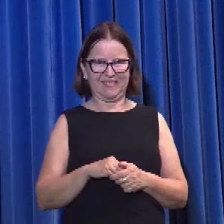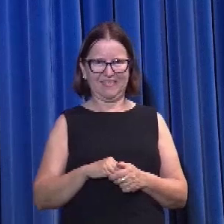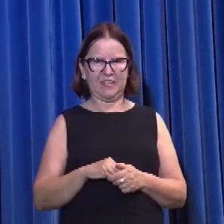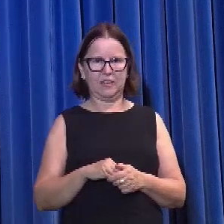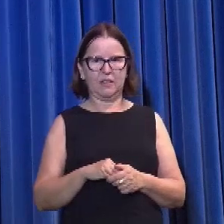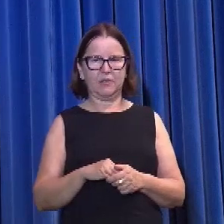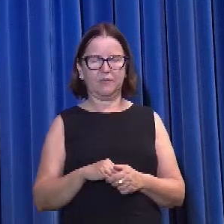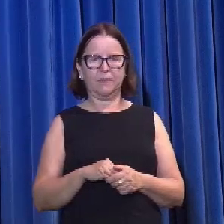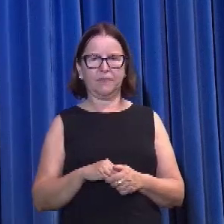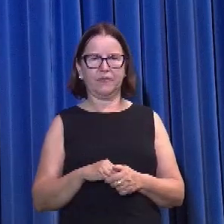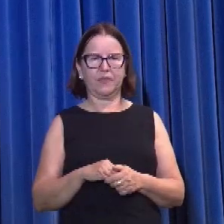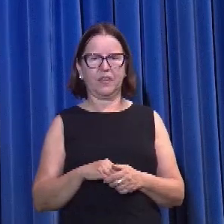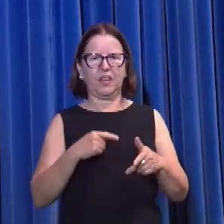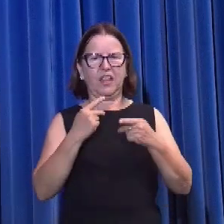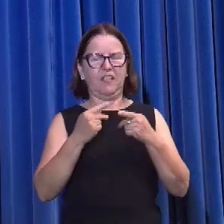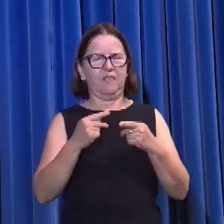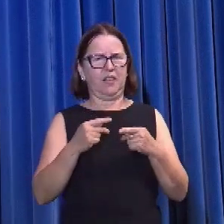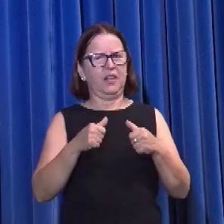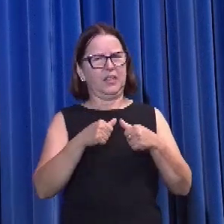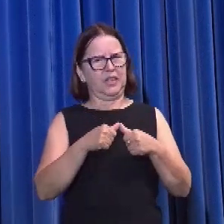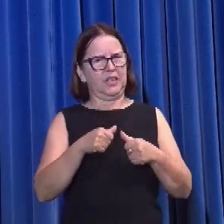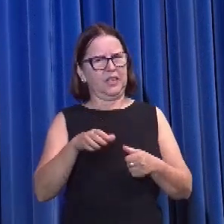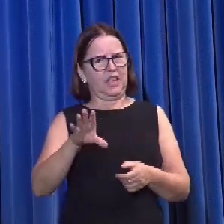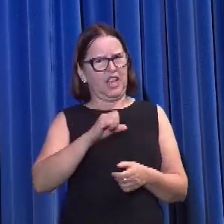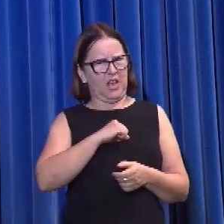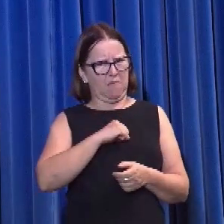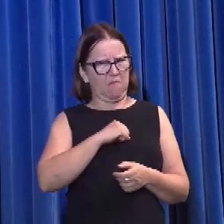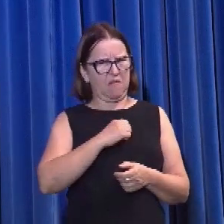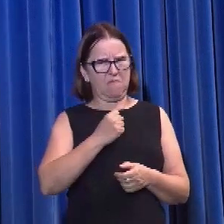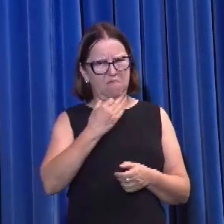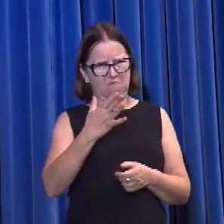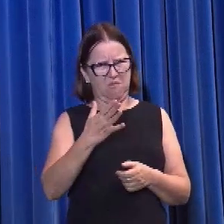E aí dizem que esse amor é bom enquanto dura.